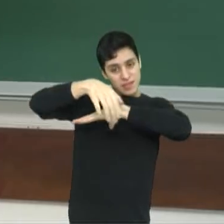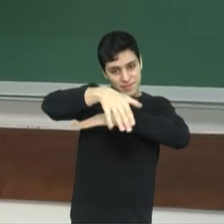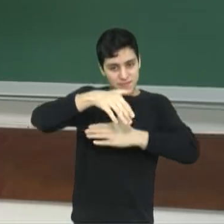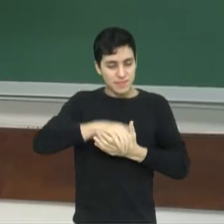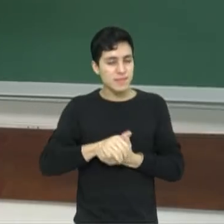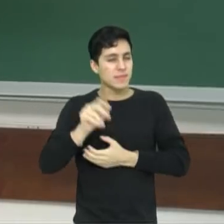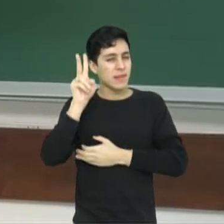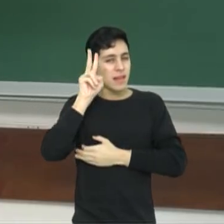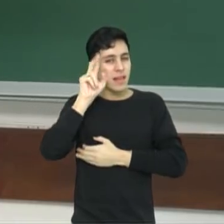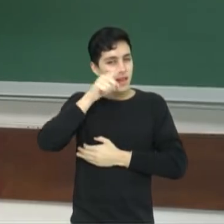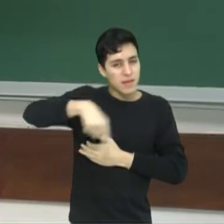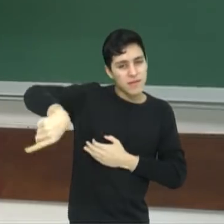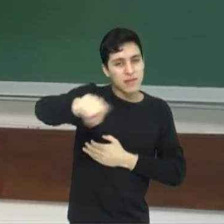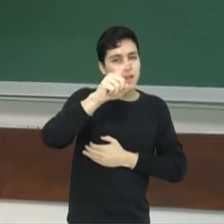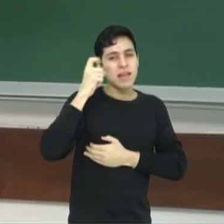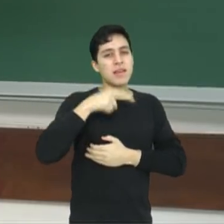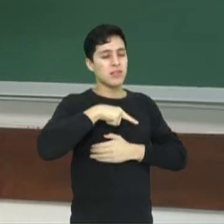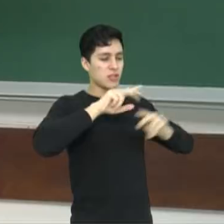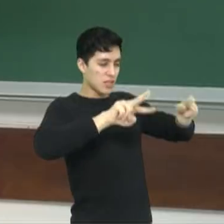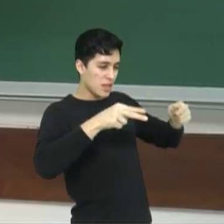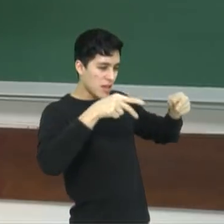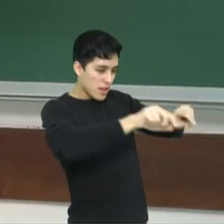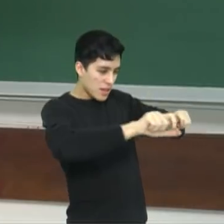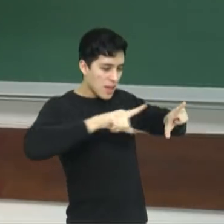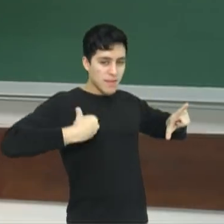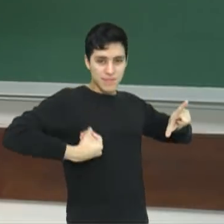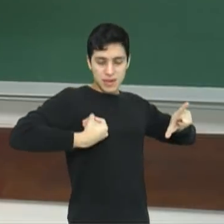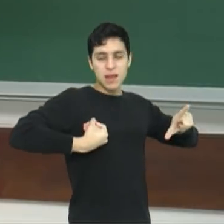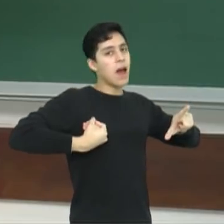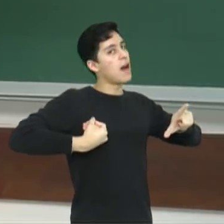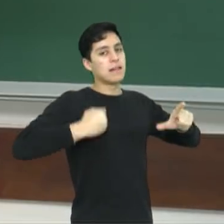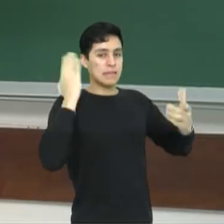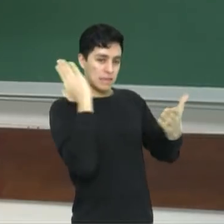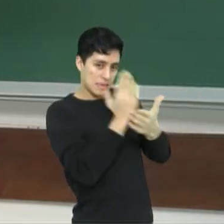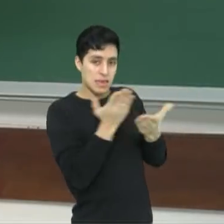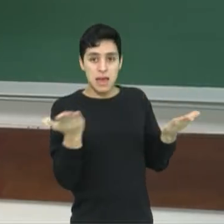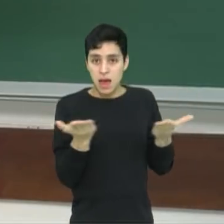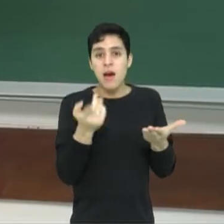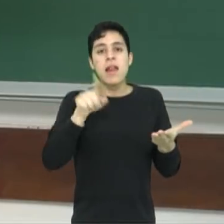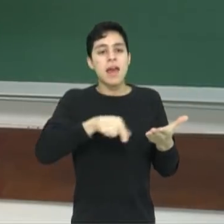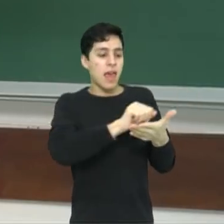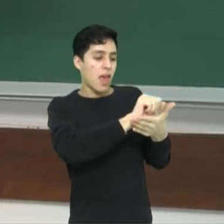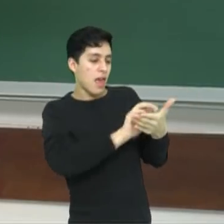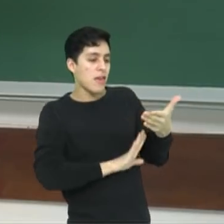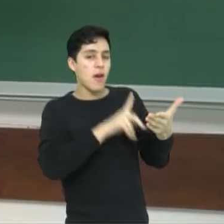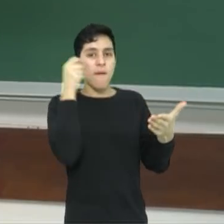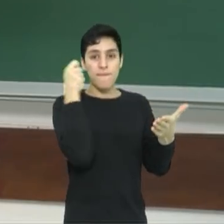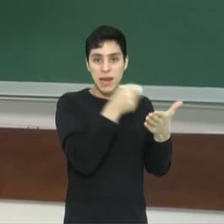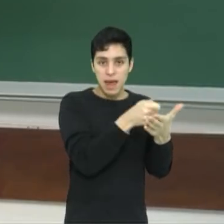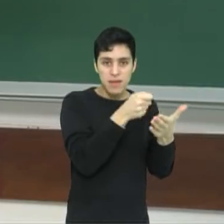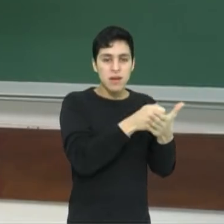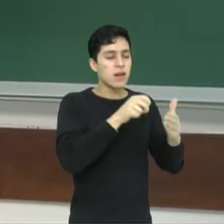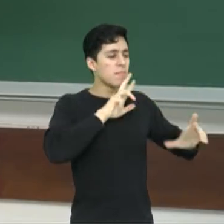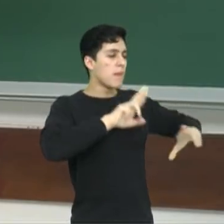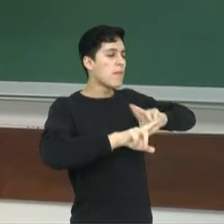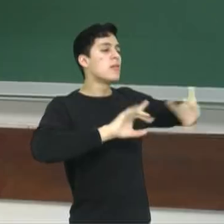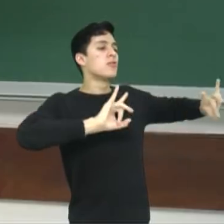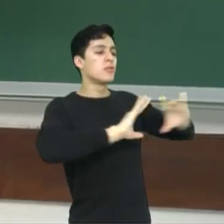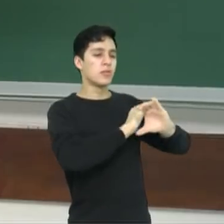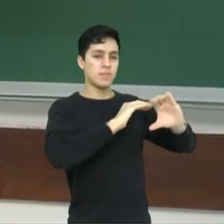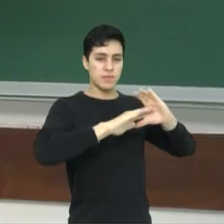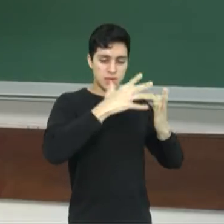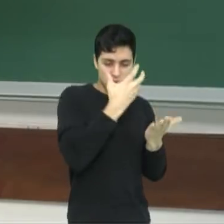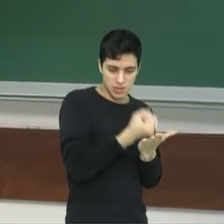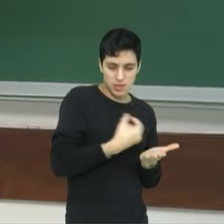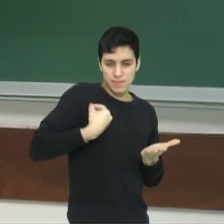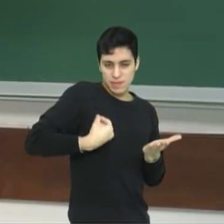da presença que tínhamos no Classroom? Agora não existe mais. Agora, a atividade obrigatória é quem dá a presença. Por isso, galerinha, oitavo ano, muito importante que